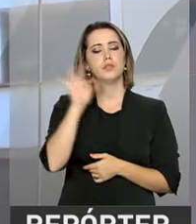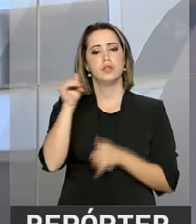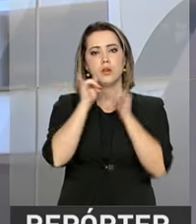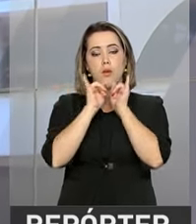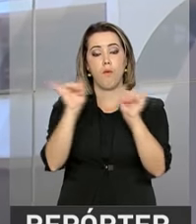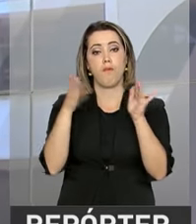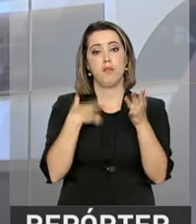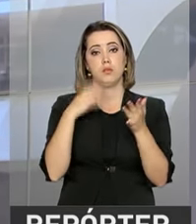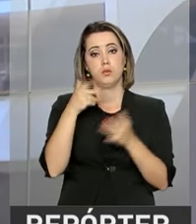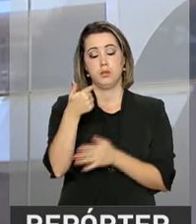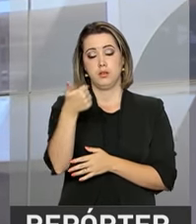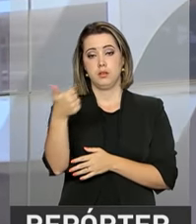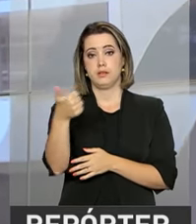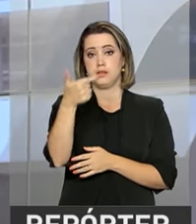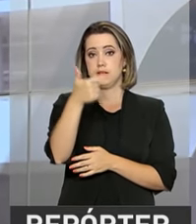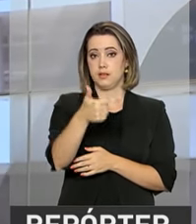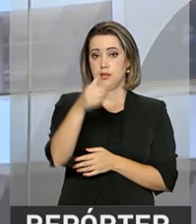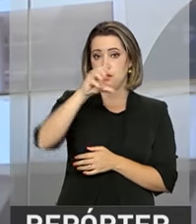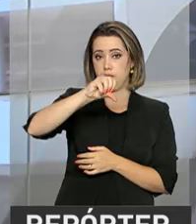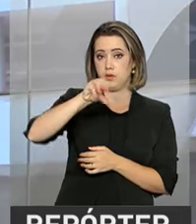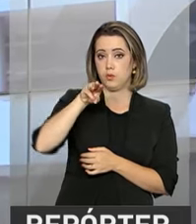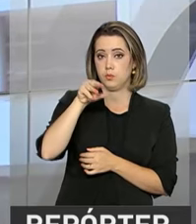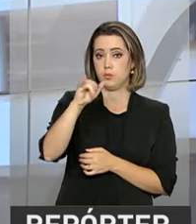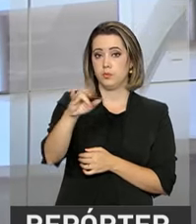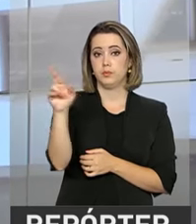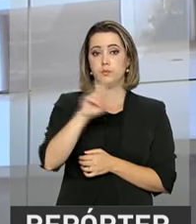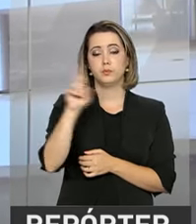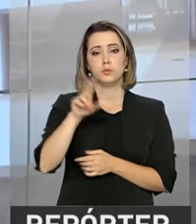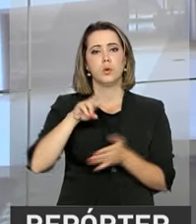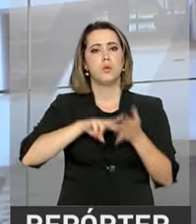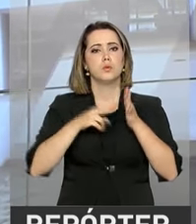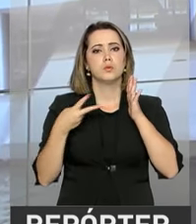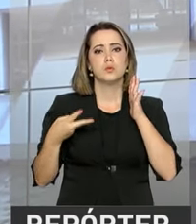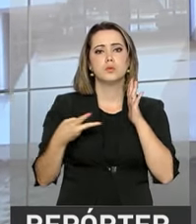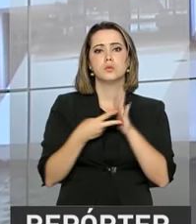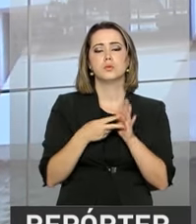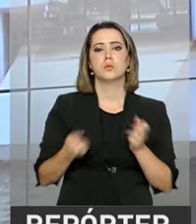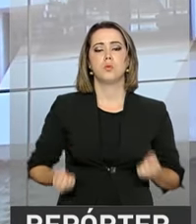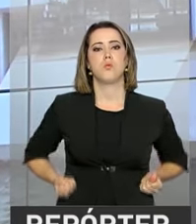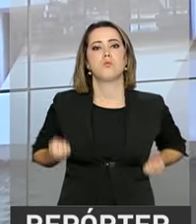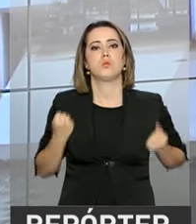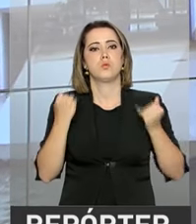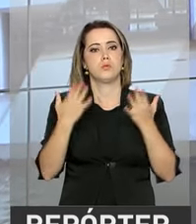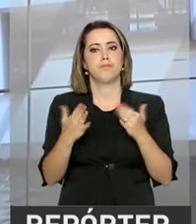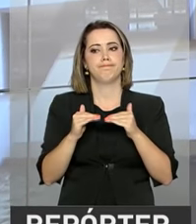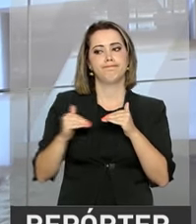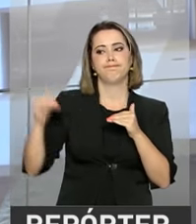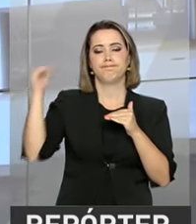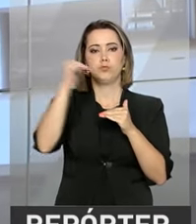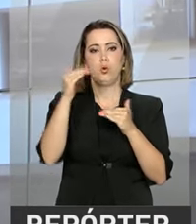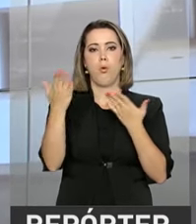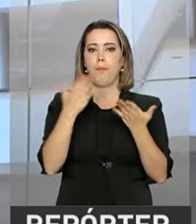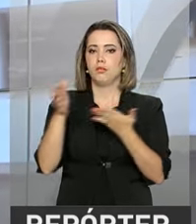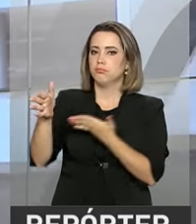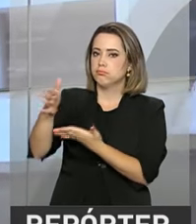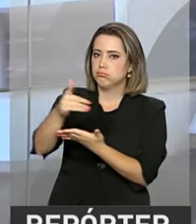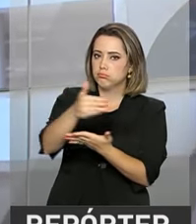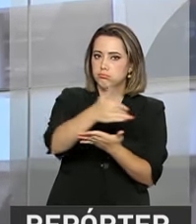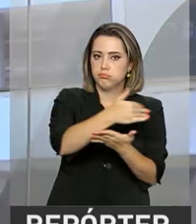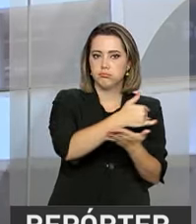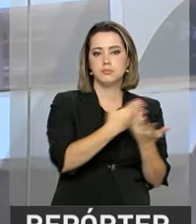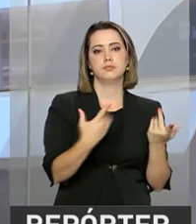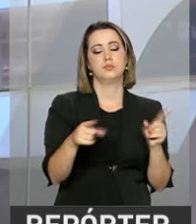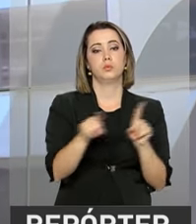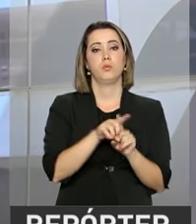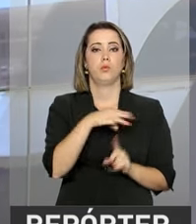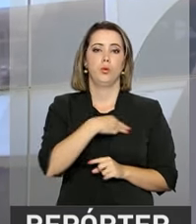a 129 bilhões de reais o que significa que as despesas devem superar as receitas o o ministro da fazenda e henrique